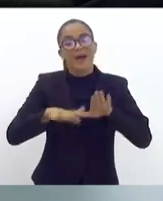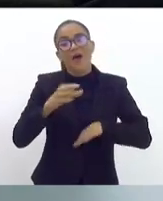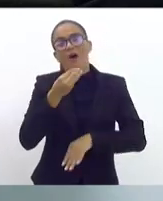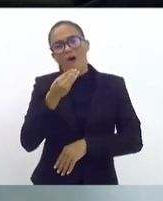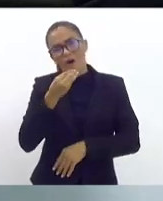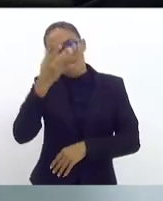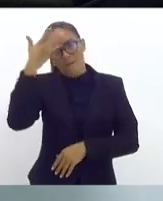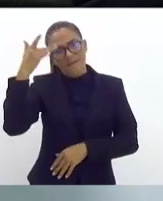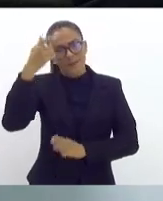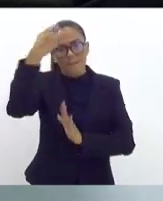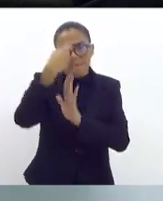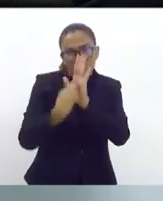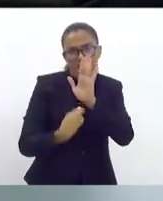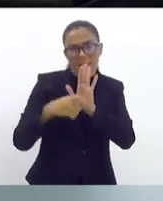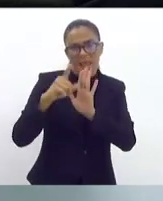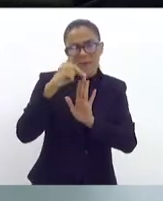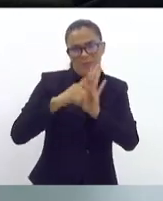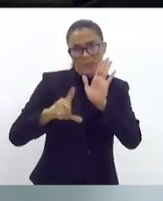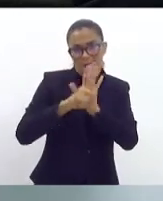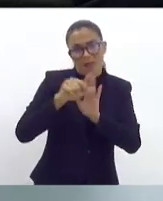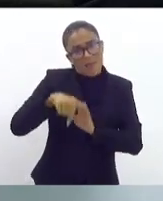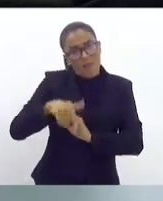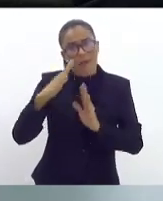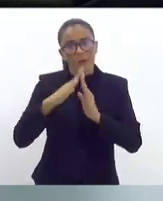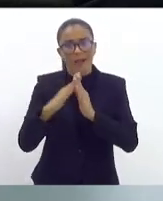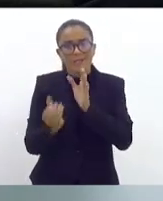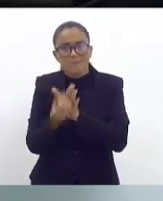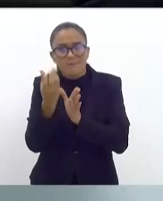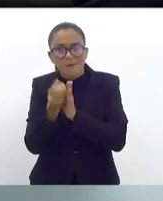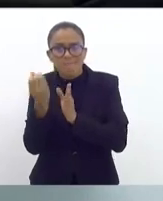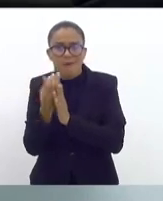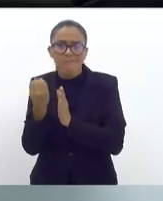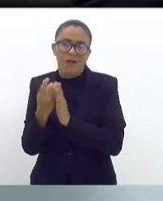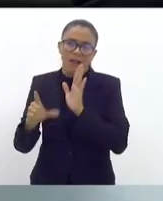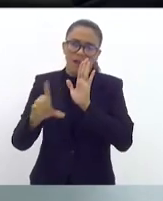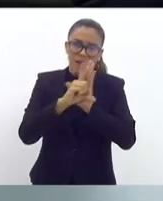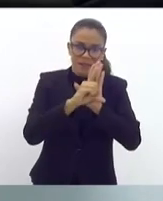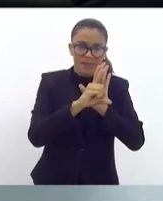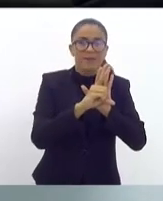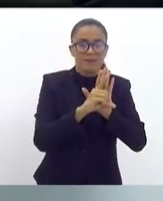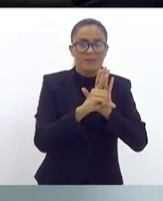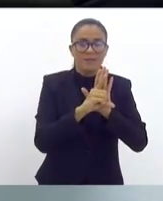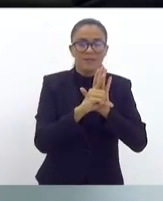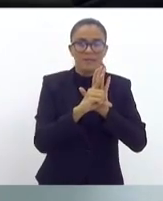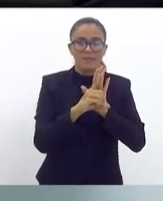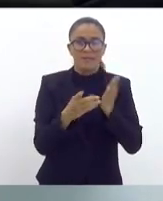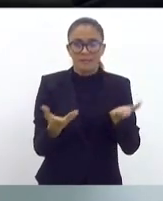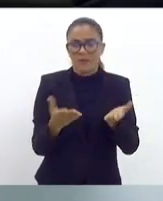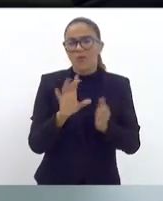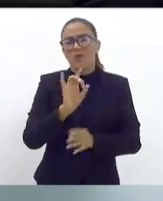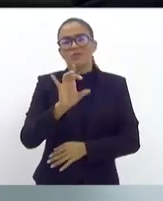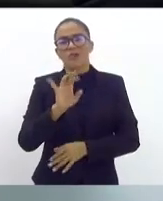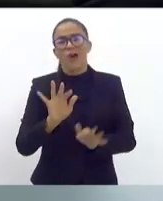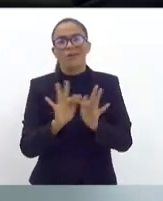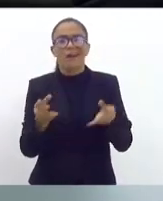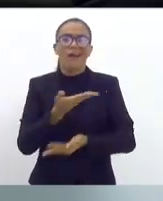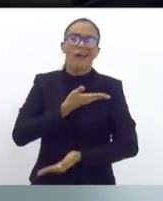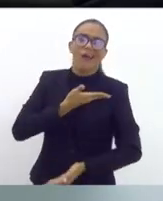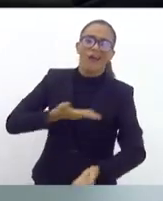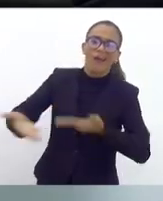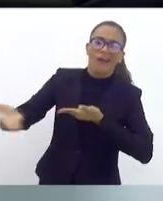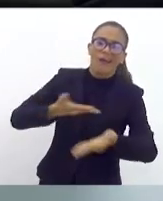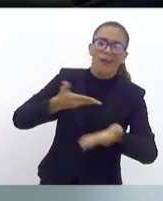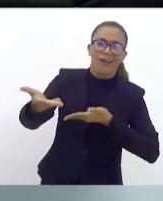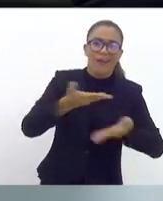o autor tem essa prerrogativa e aqui é uma casa de leis não é uma casa né é simplesmente de camaradagem sempre